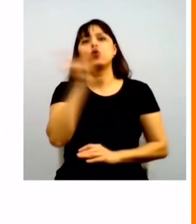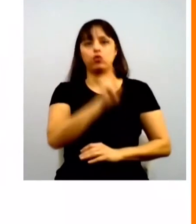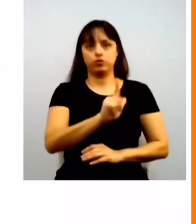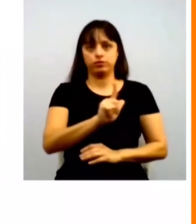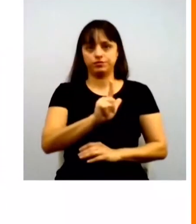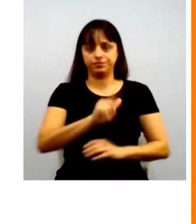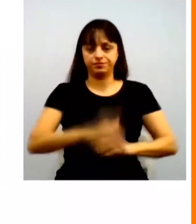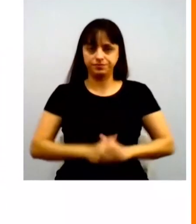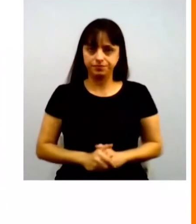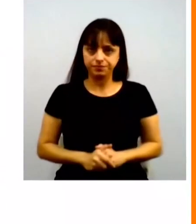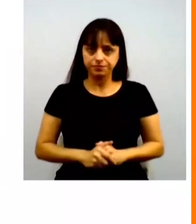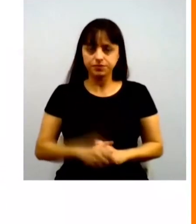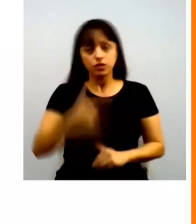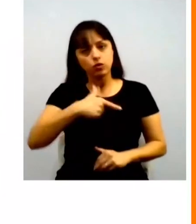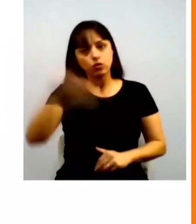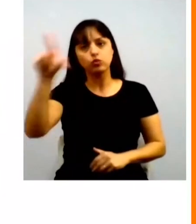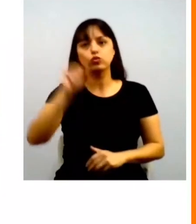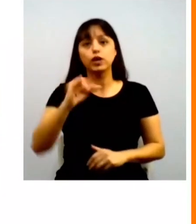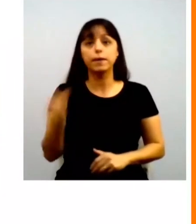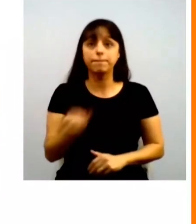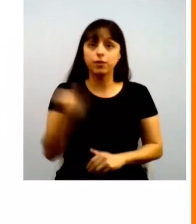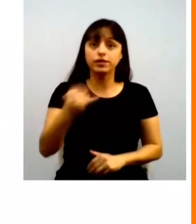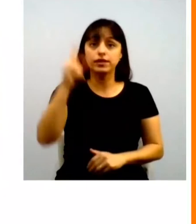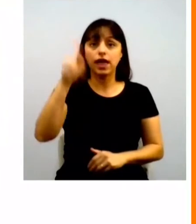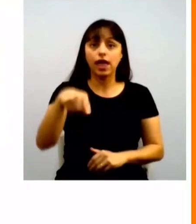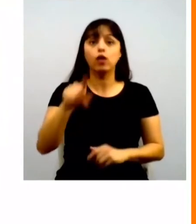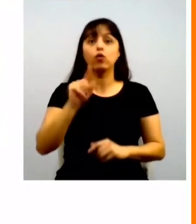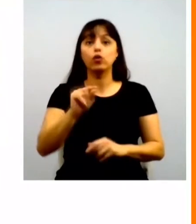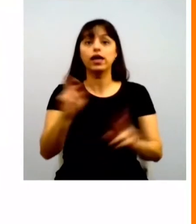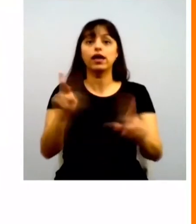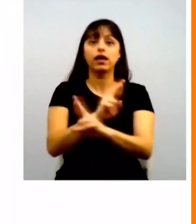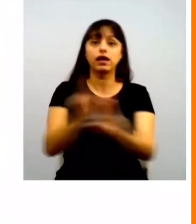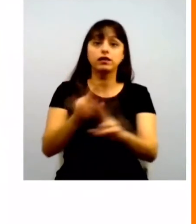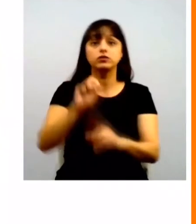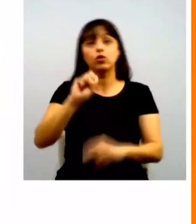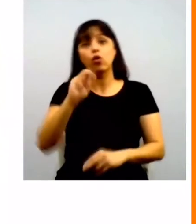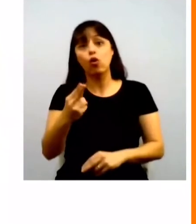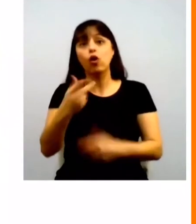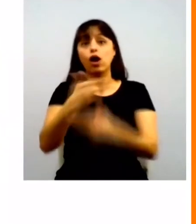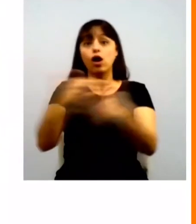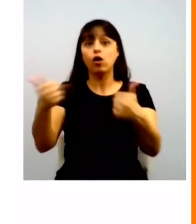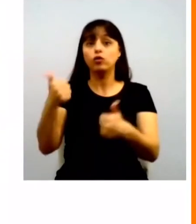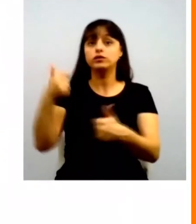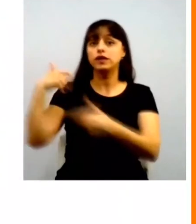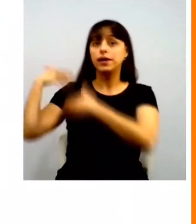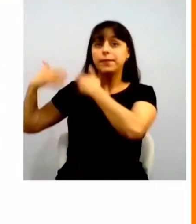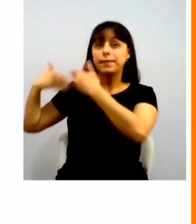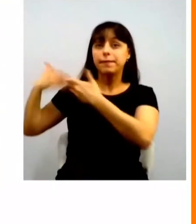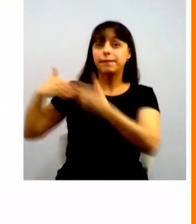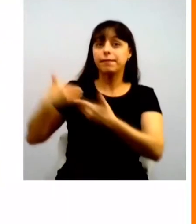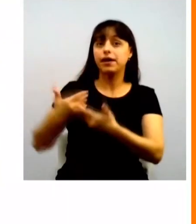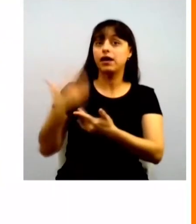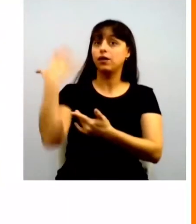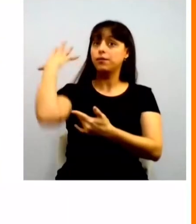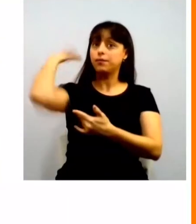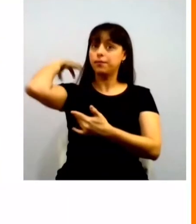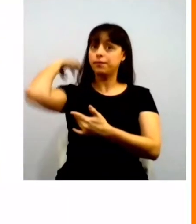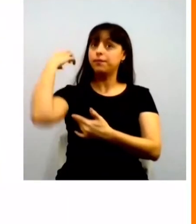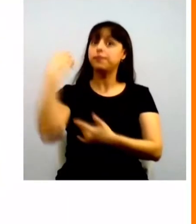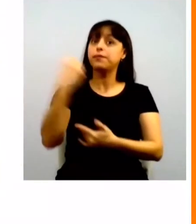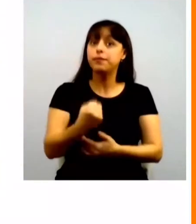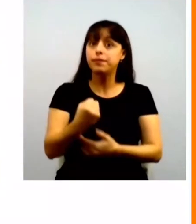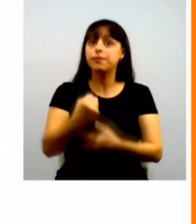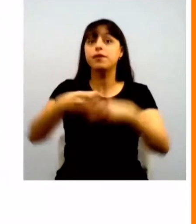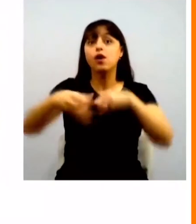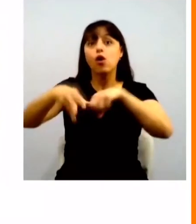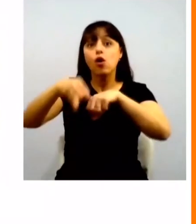a relação ou a incorporação dos saberes ancestrales ao conhecimento aplicado. Os saberes